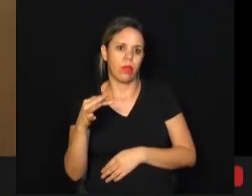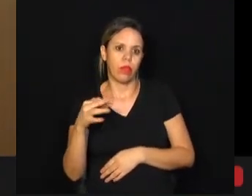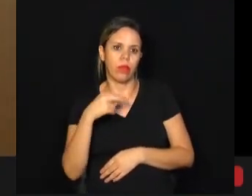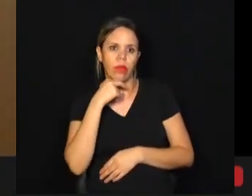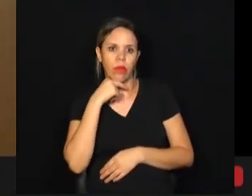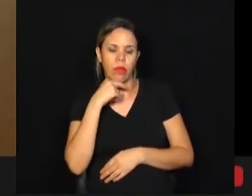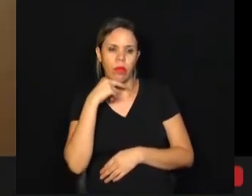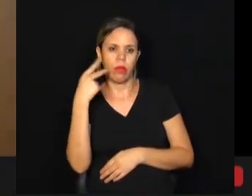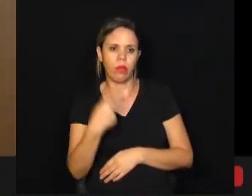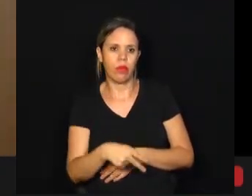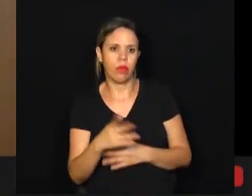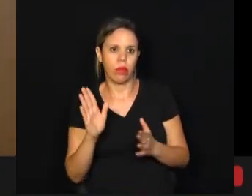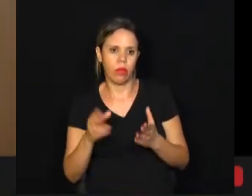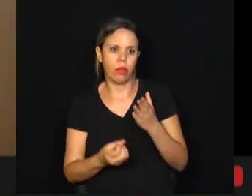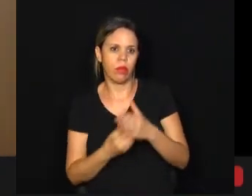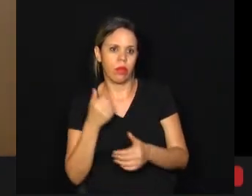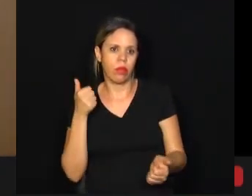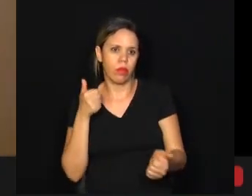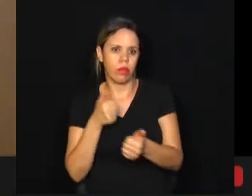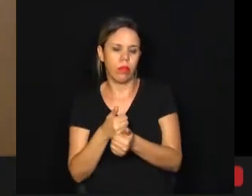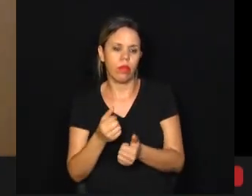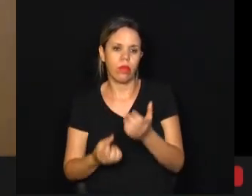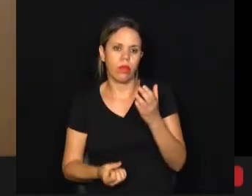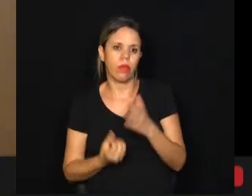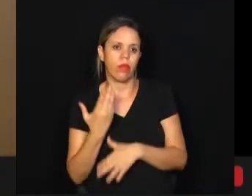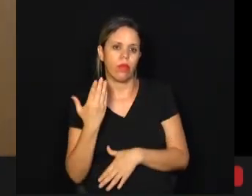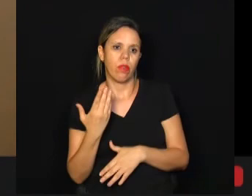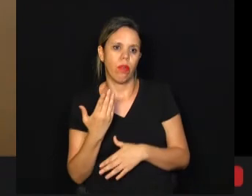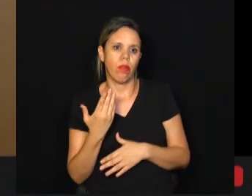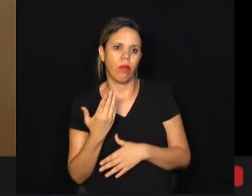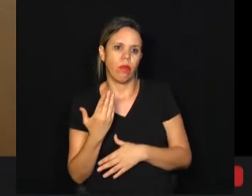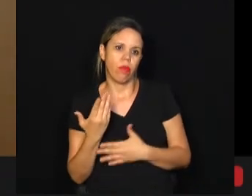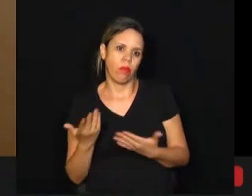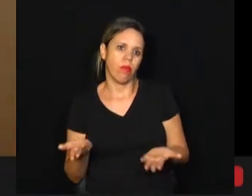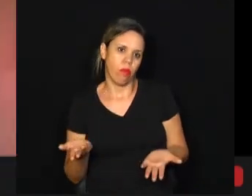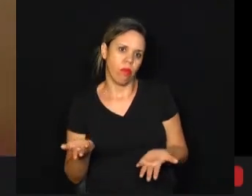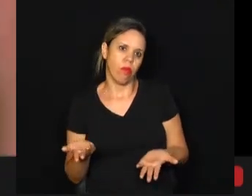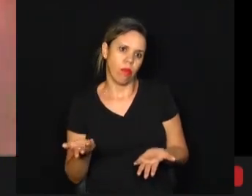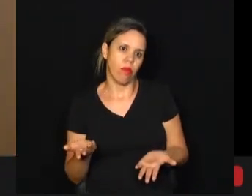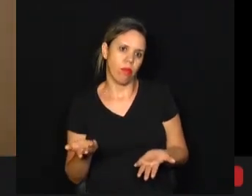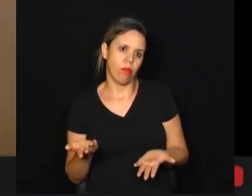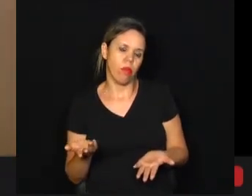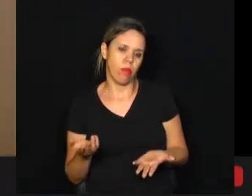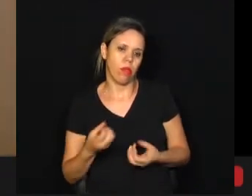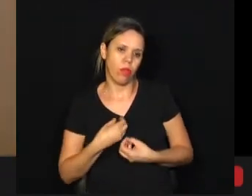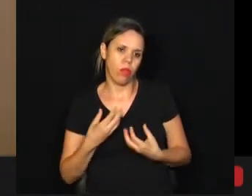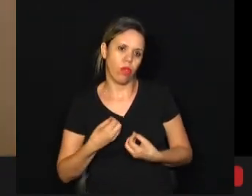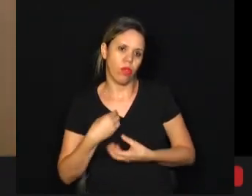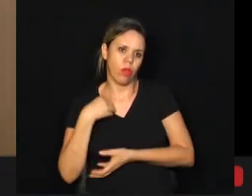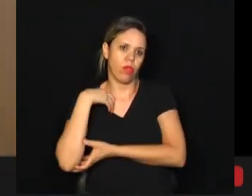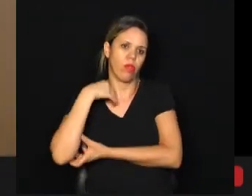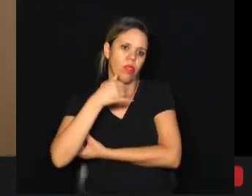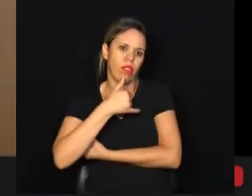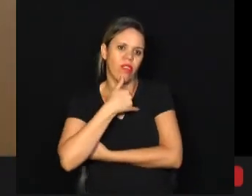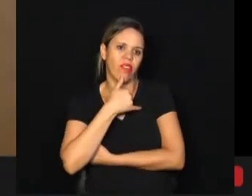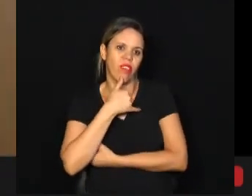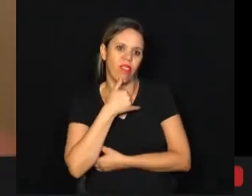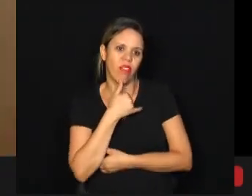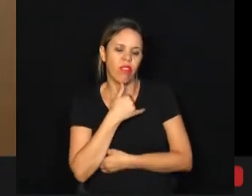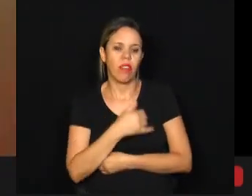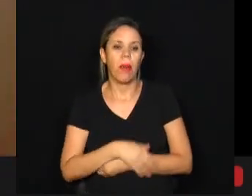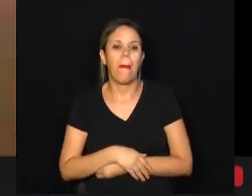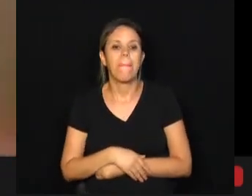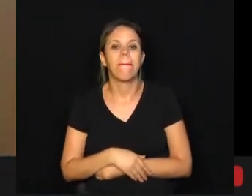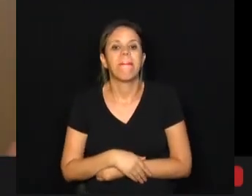neto, mas já vai acontecer, porque os dados são tristes.